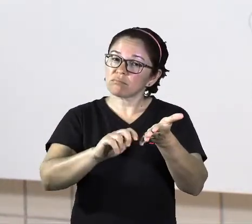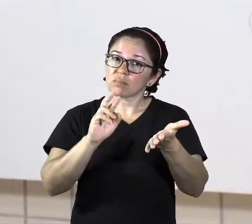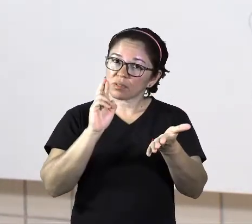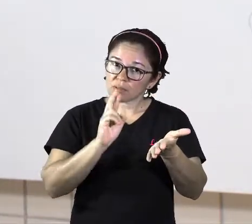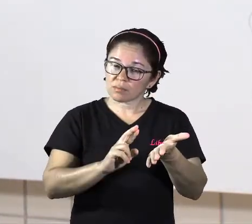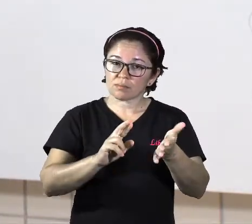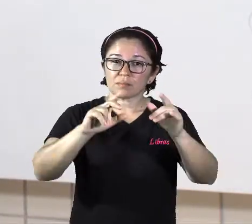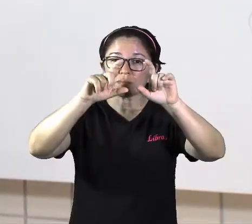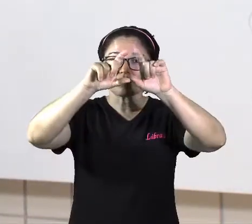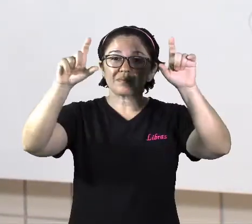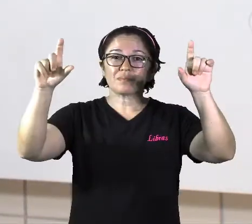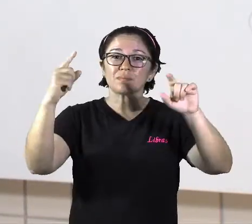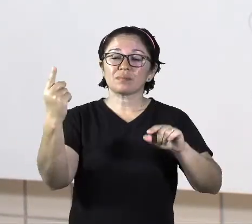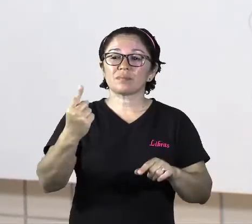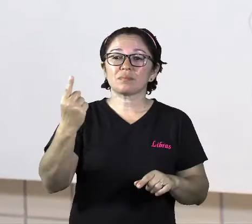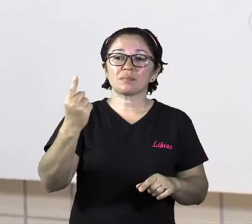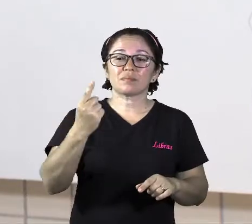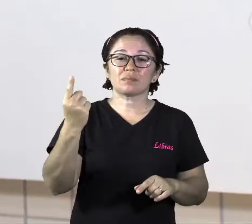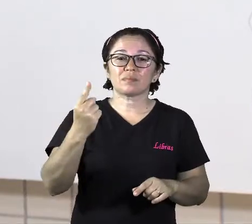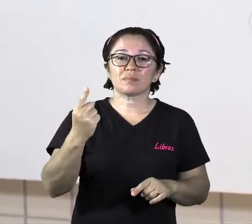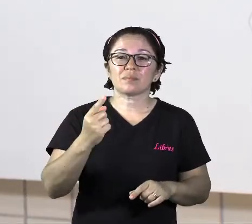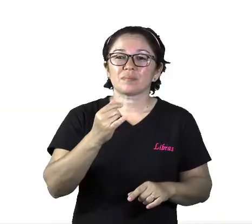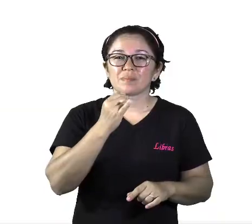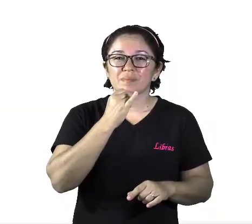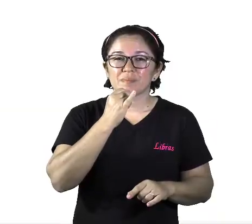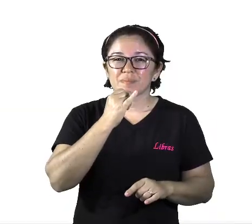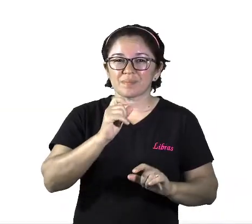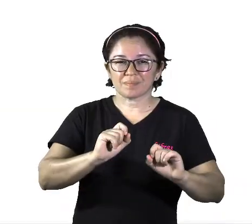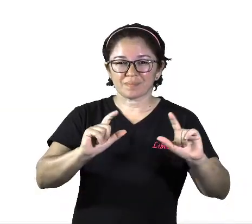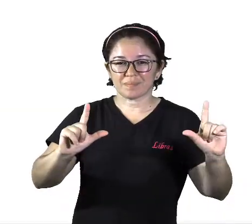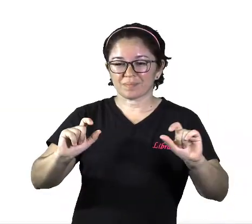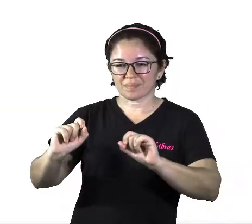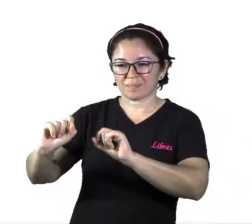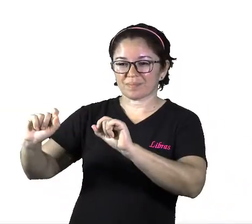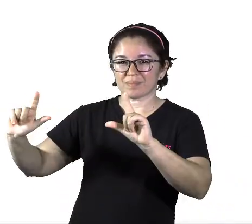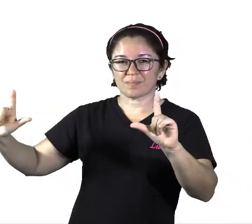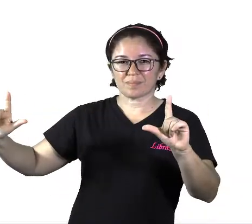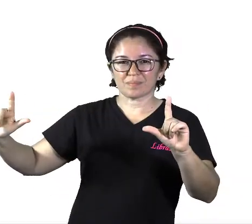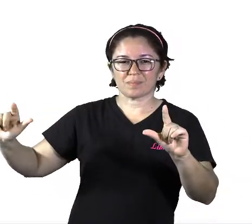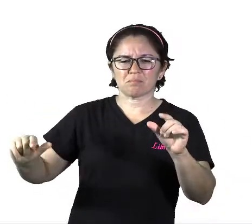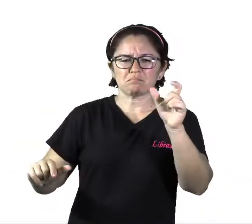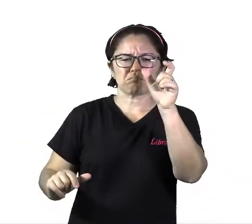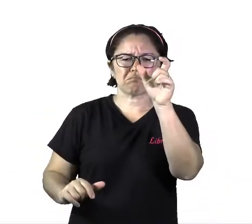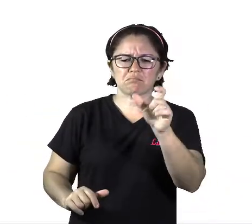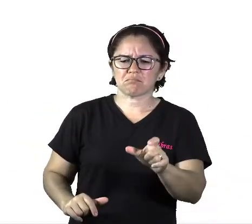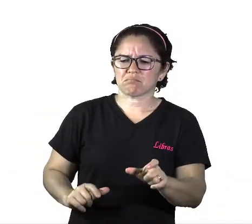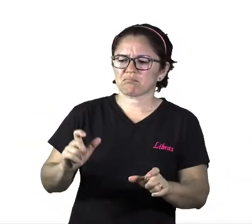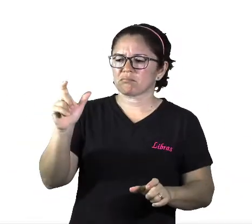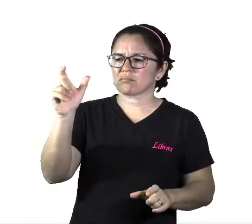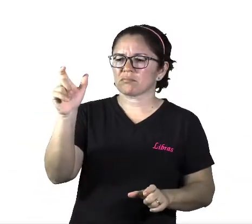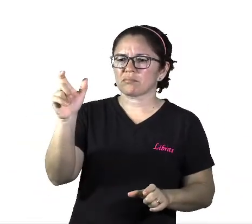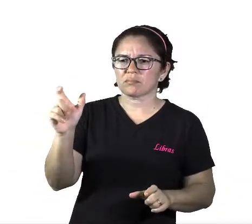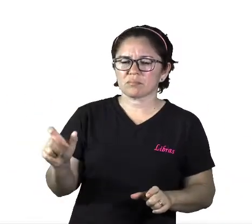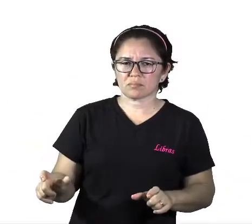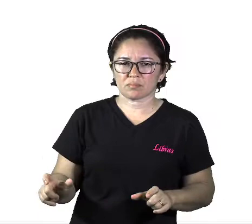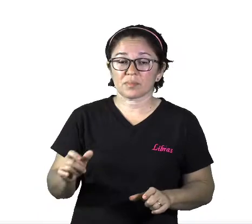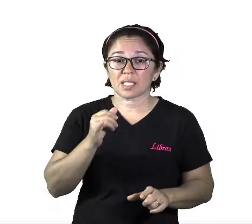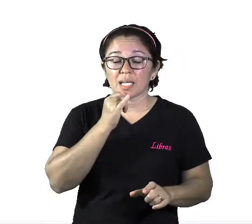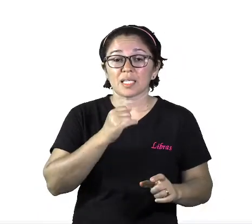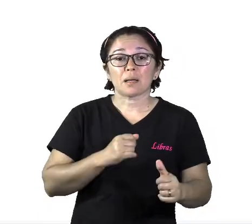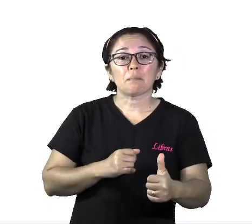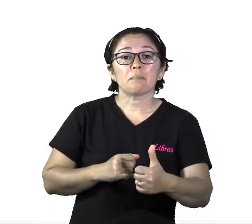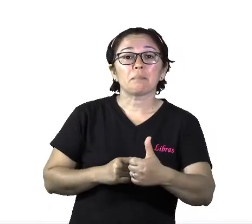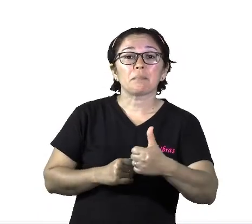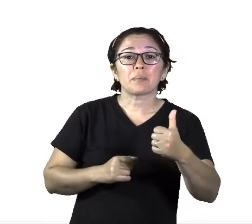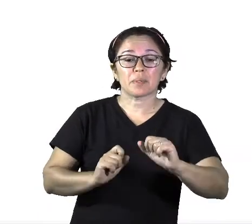1. Quem aparece nas fotodenúncias? Quais são, o que apresenta ali na primeira imagem? O que aparece